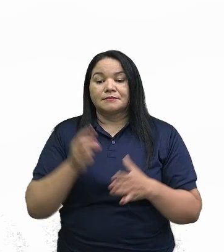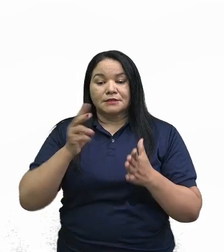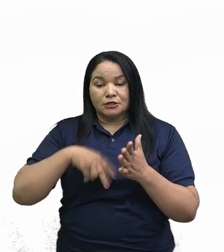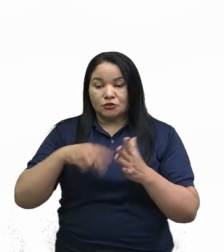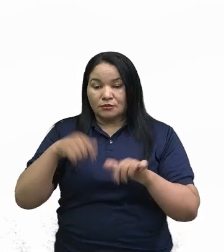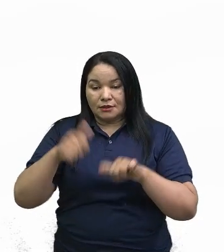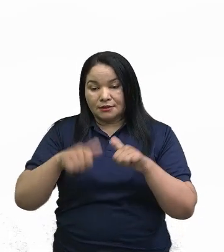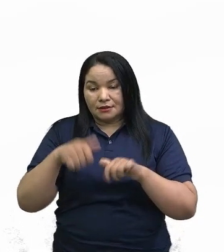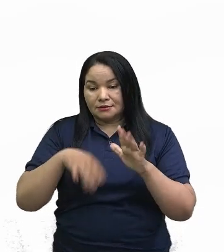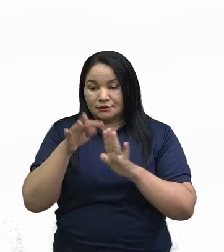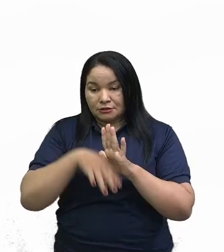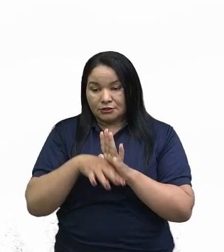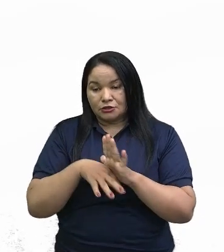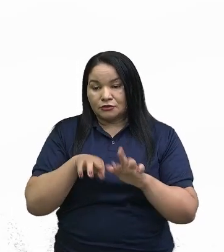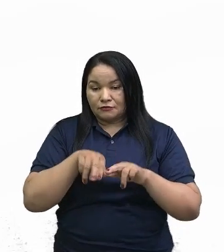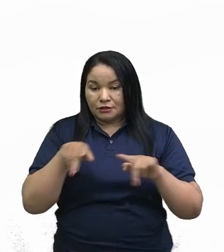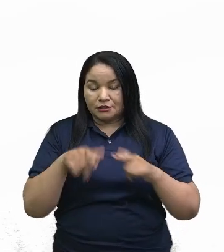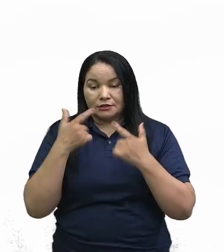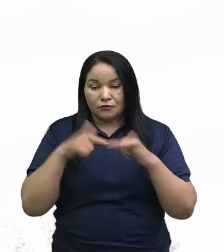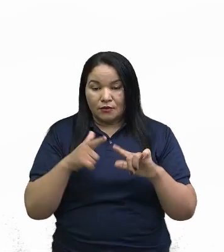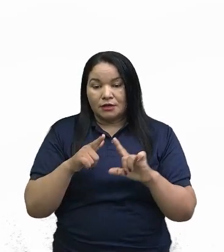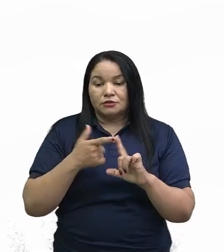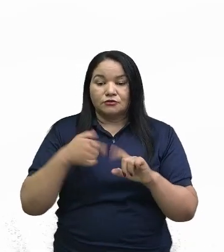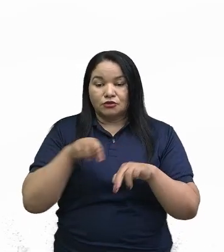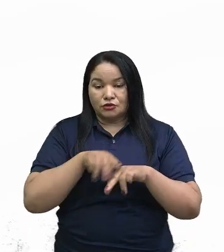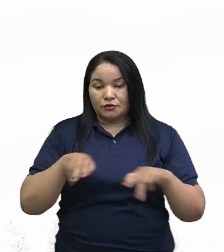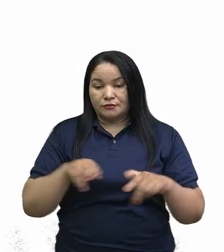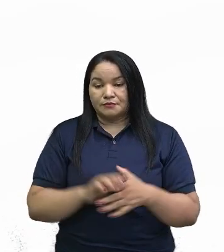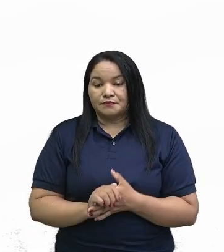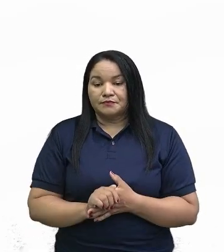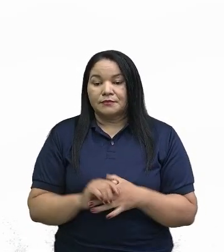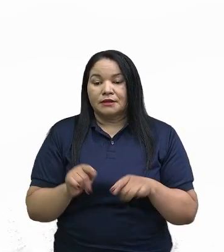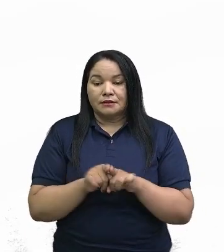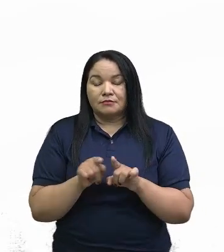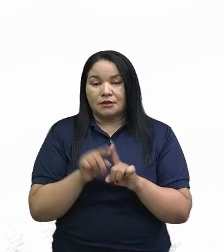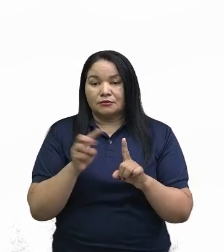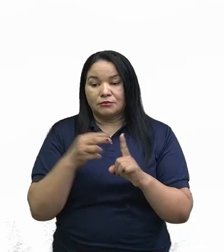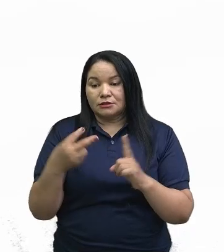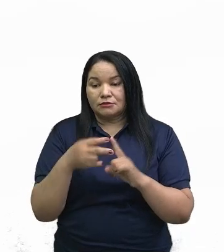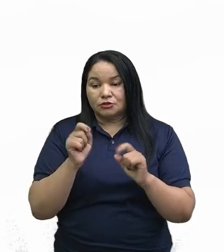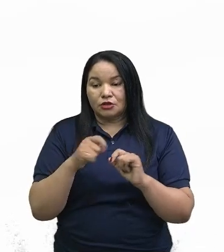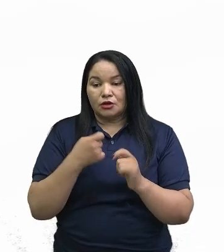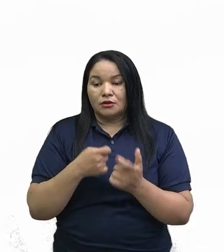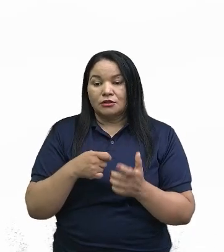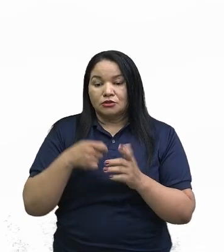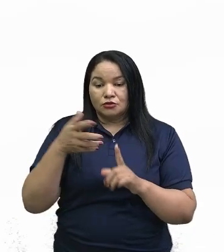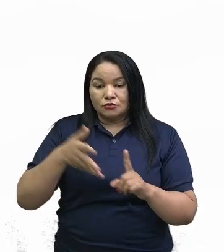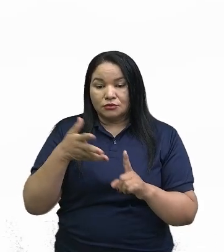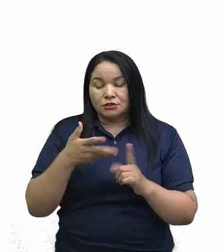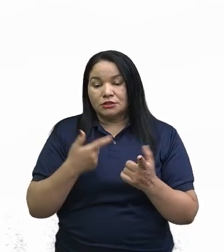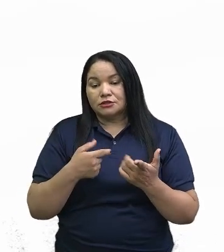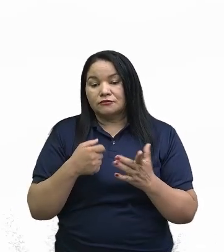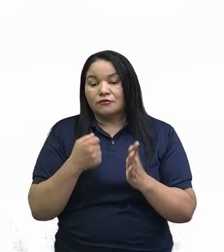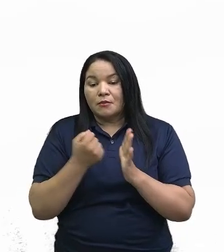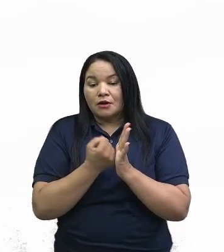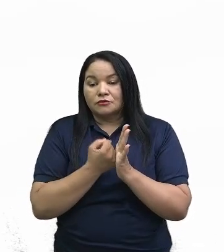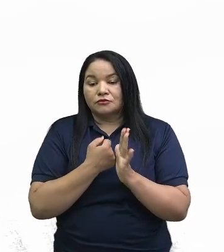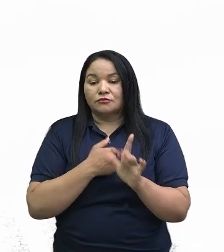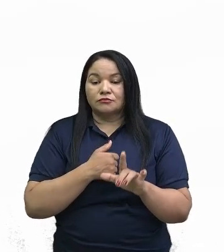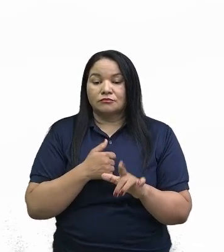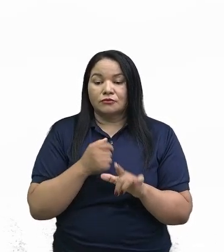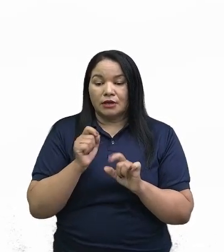leitura e análise de textos em diferentes linguagens e gêneros, na percepção dos marcadores discursivos que denotam